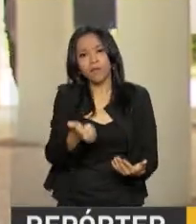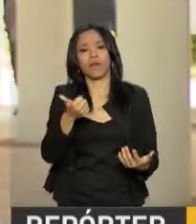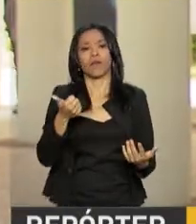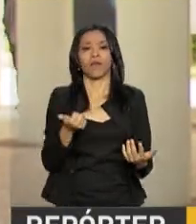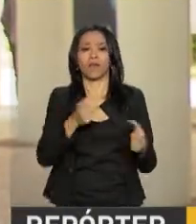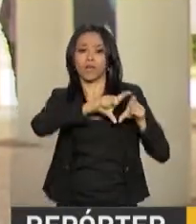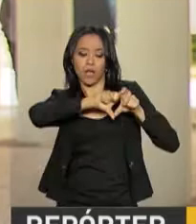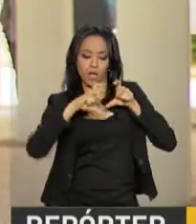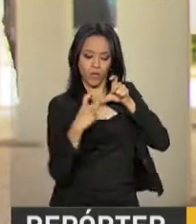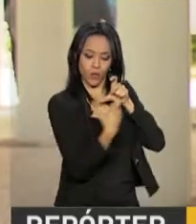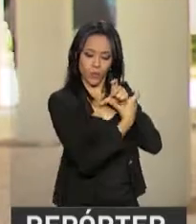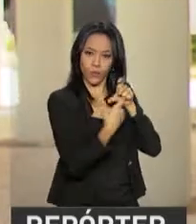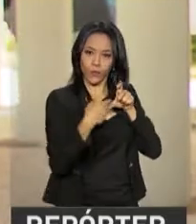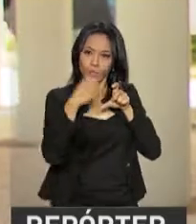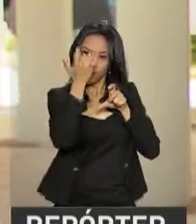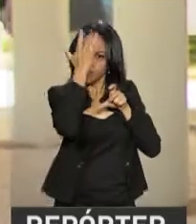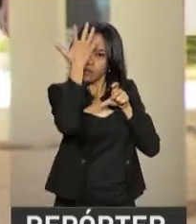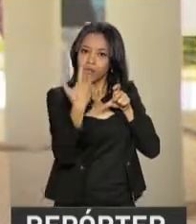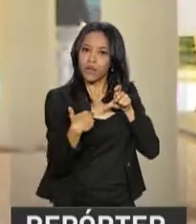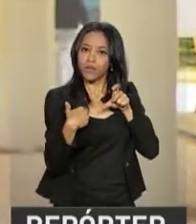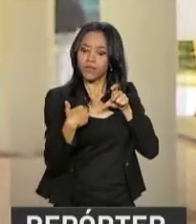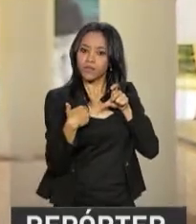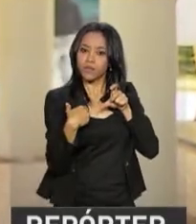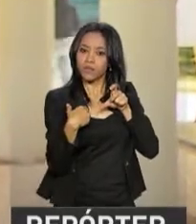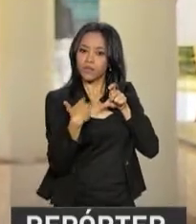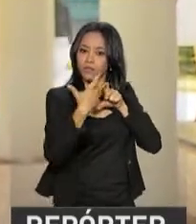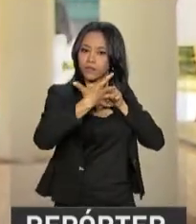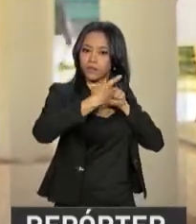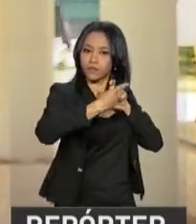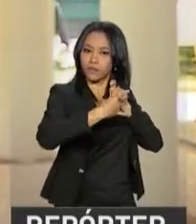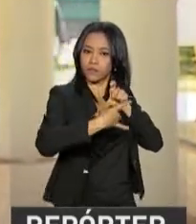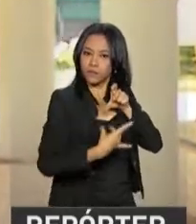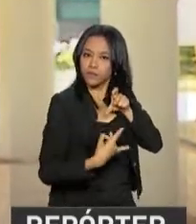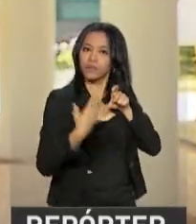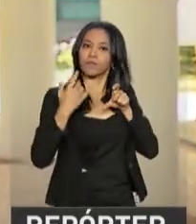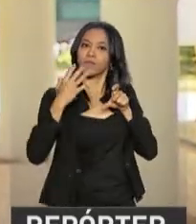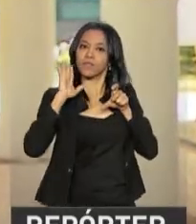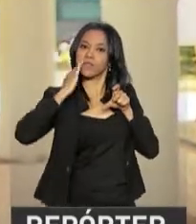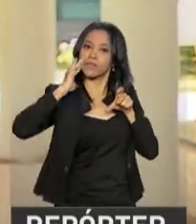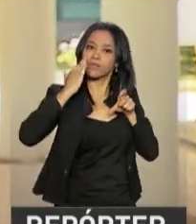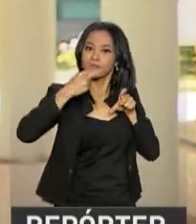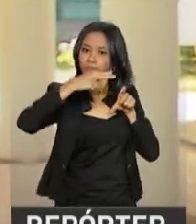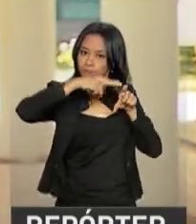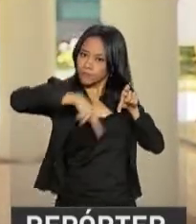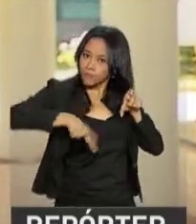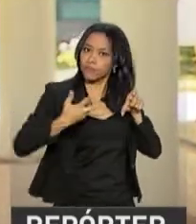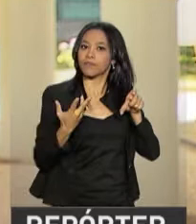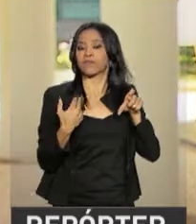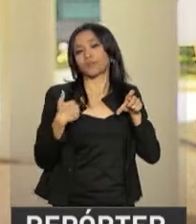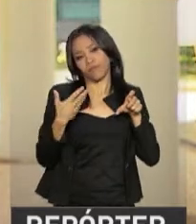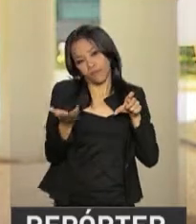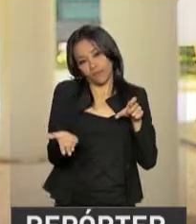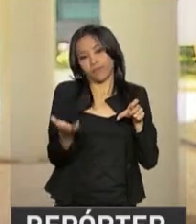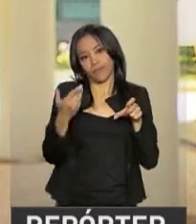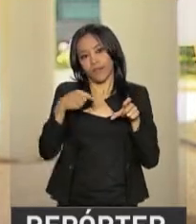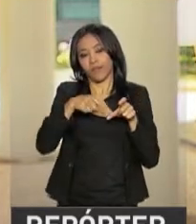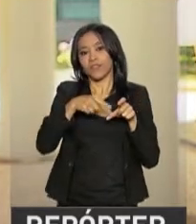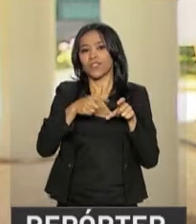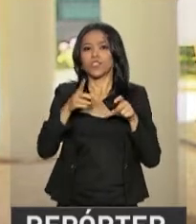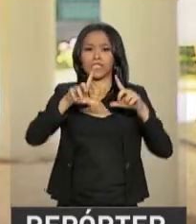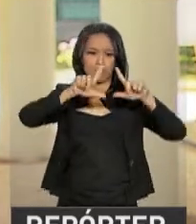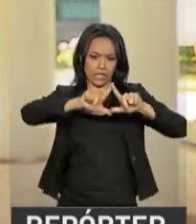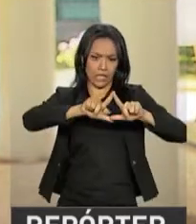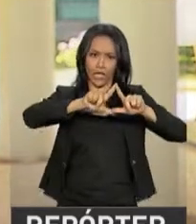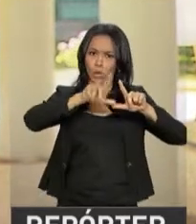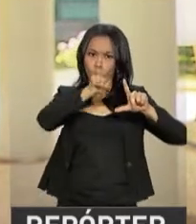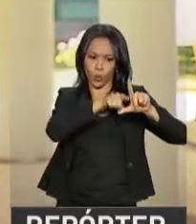rotulagem que identifique nutre entre nutrientes críticos na parte frontal é e que isso seja identificado na forma de triângulos